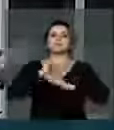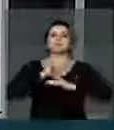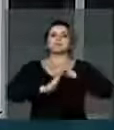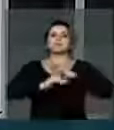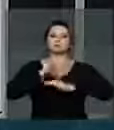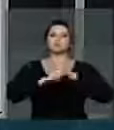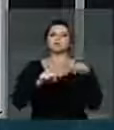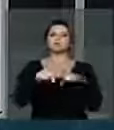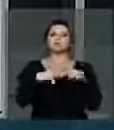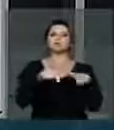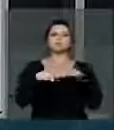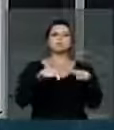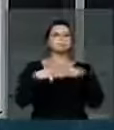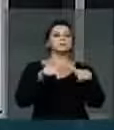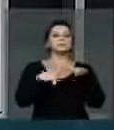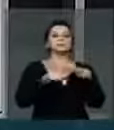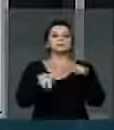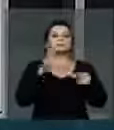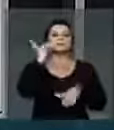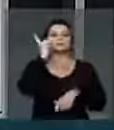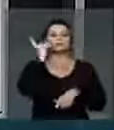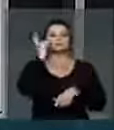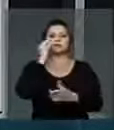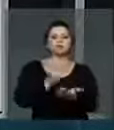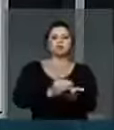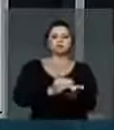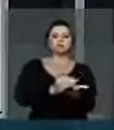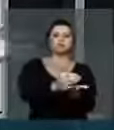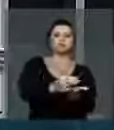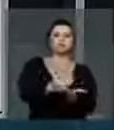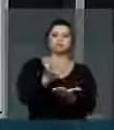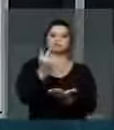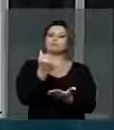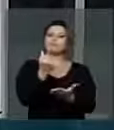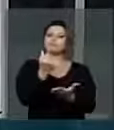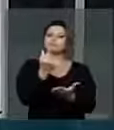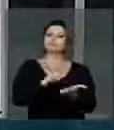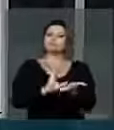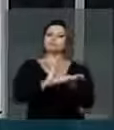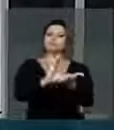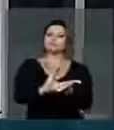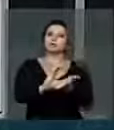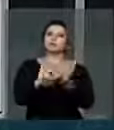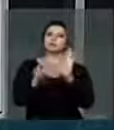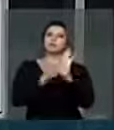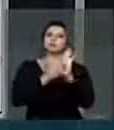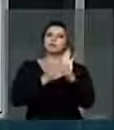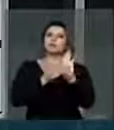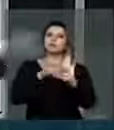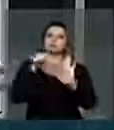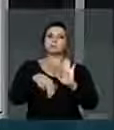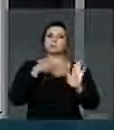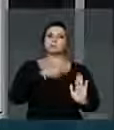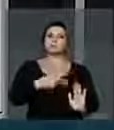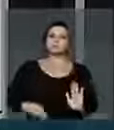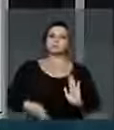todos os parlamentos do mundo, desde a execução do orçamento. A proposta do presidente da Casa de